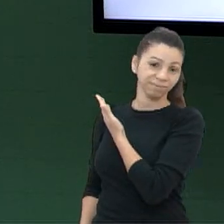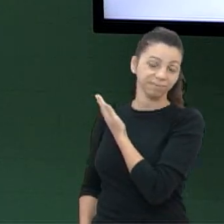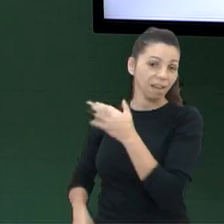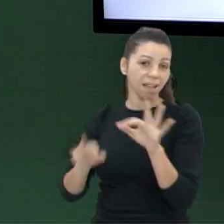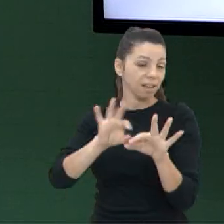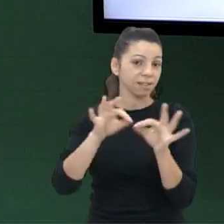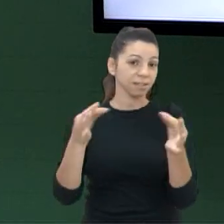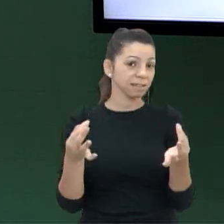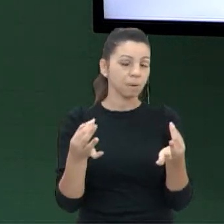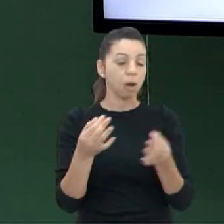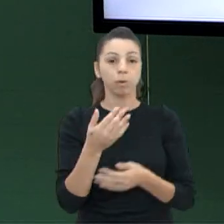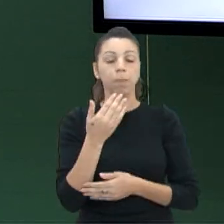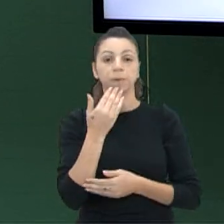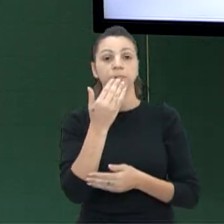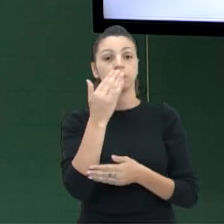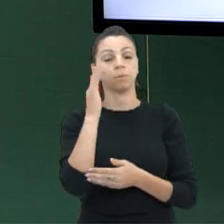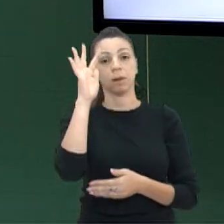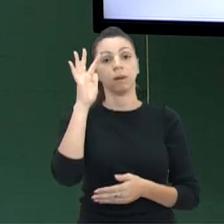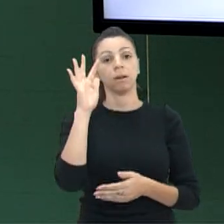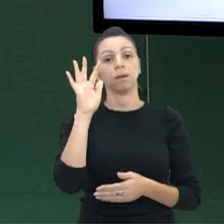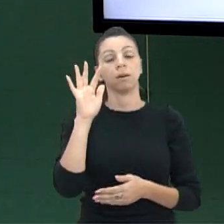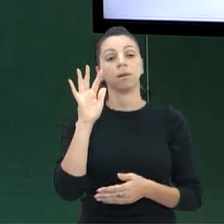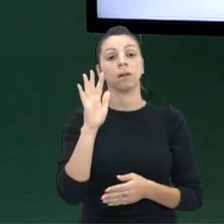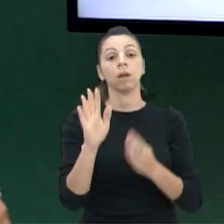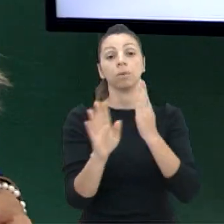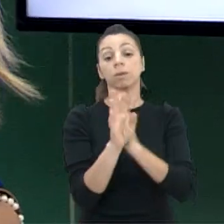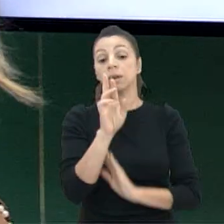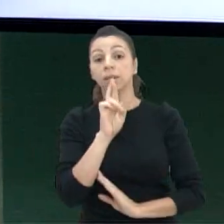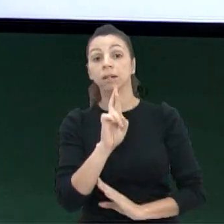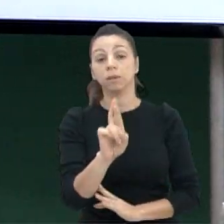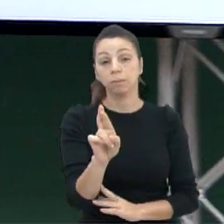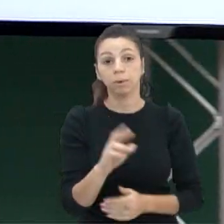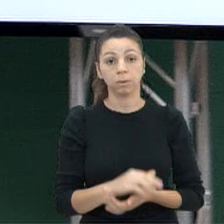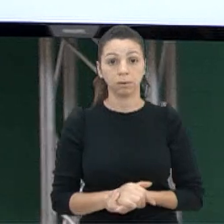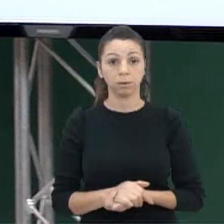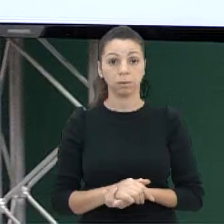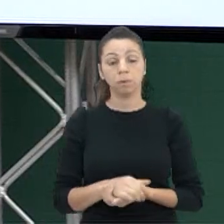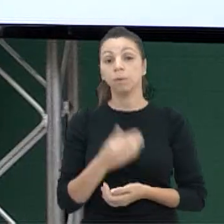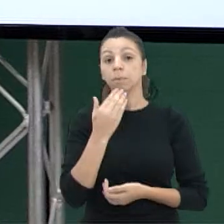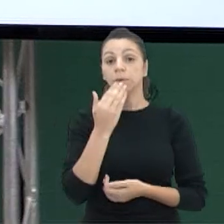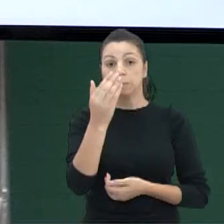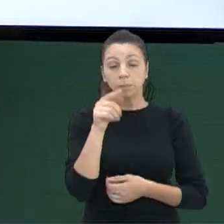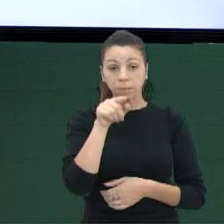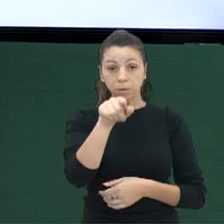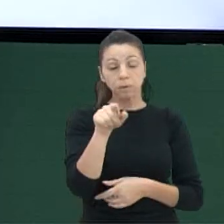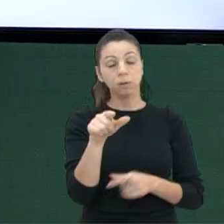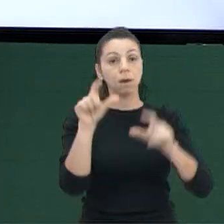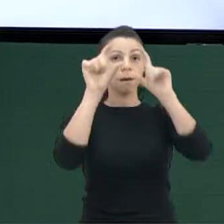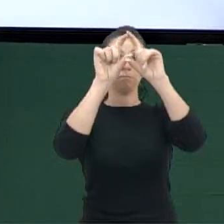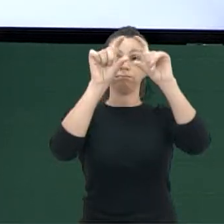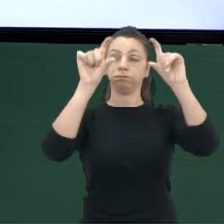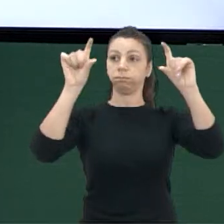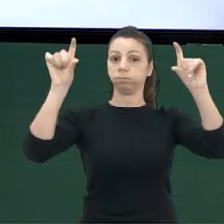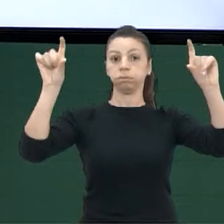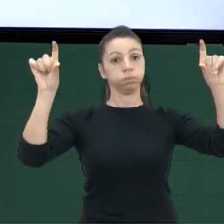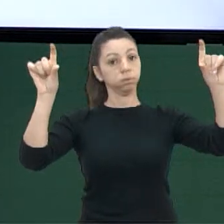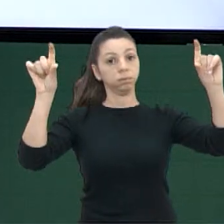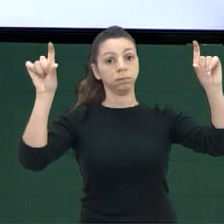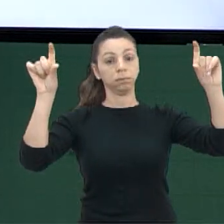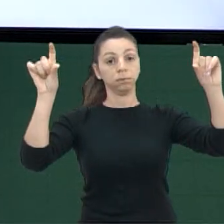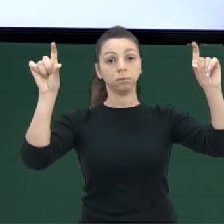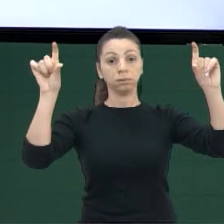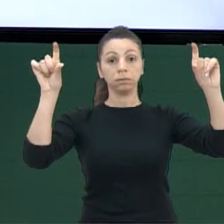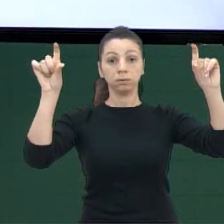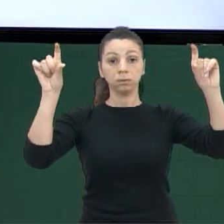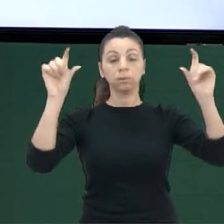para você resolver. Eu estou apenas pedindo para que você monte, elabore, ou